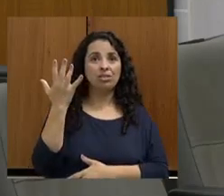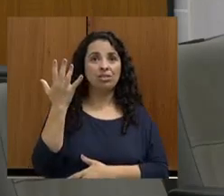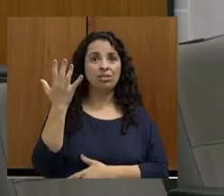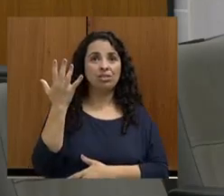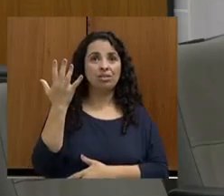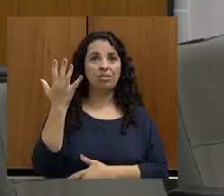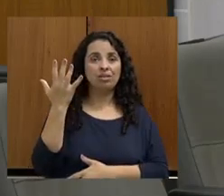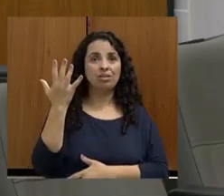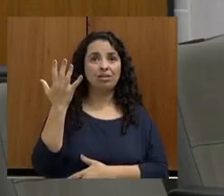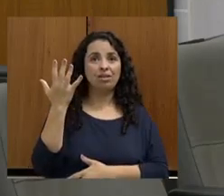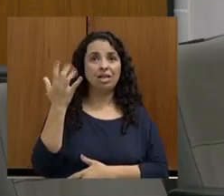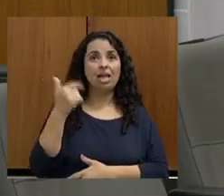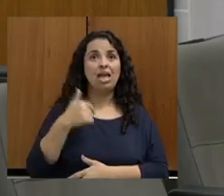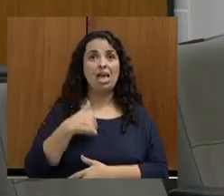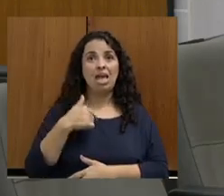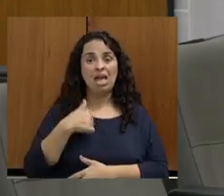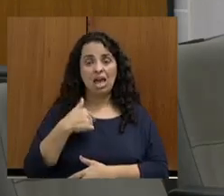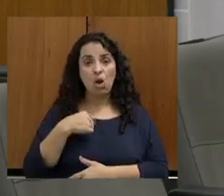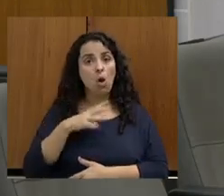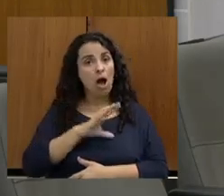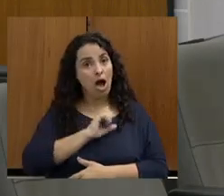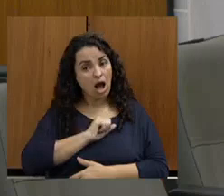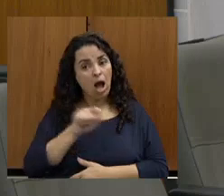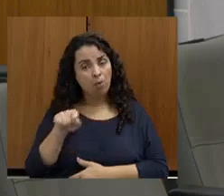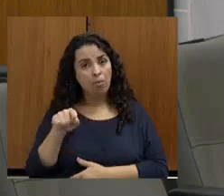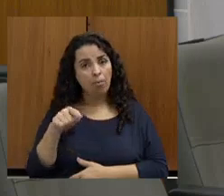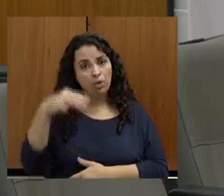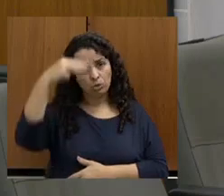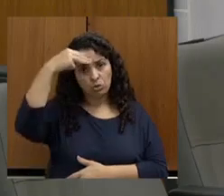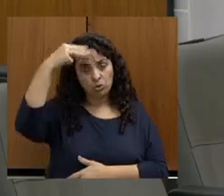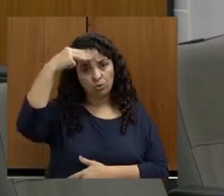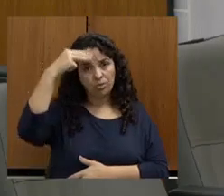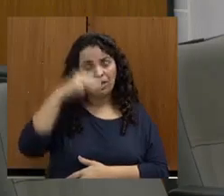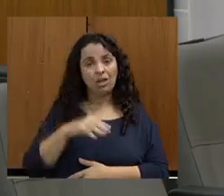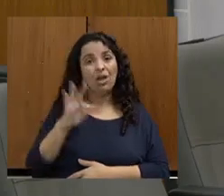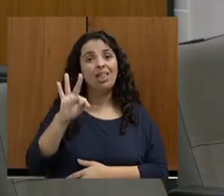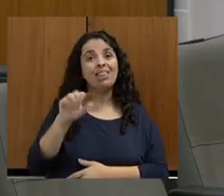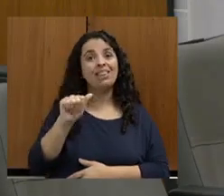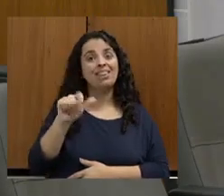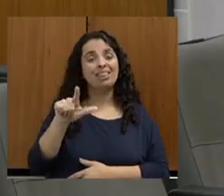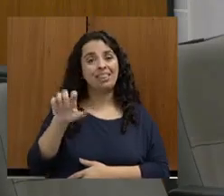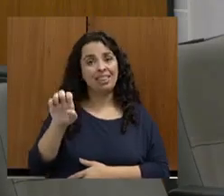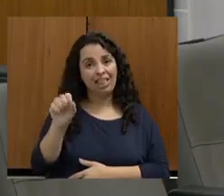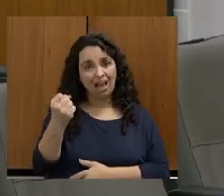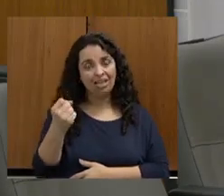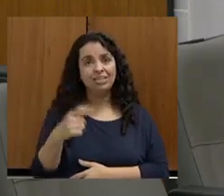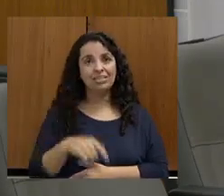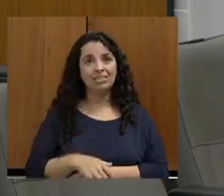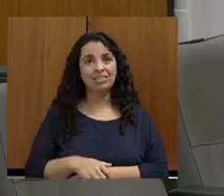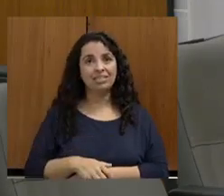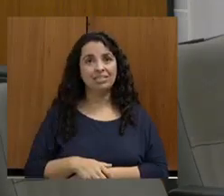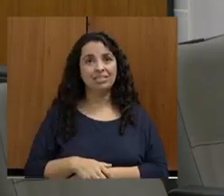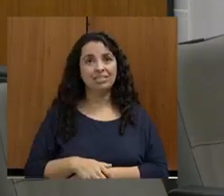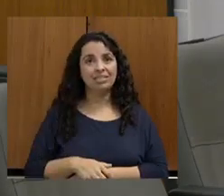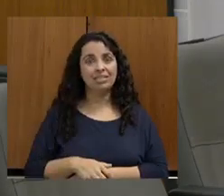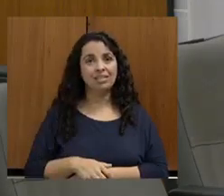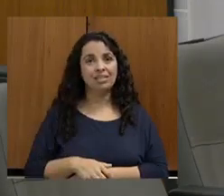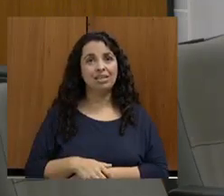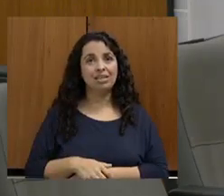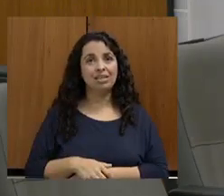sobrinho, é filho de minha amiga, eu considero o meu sobrinho, Thales Hess, conquanto a mão perfurada